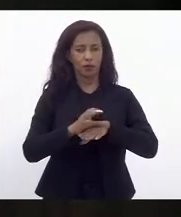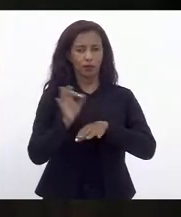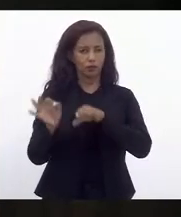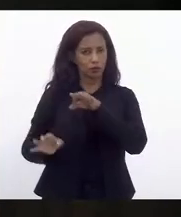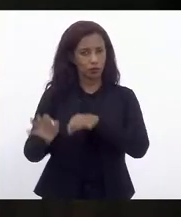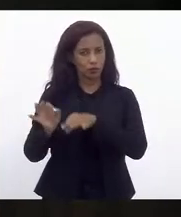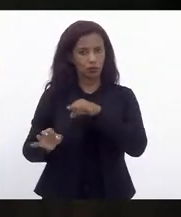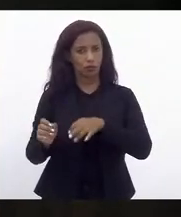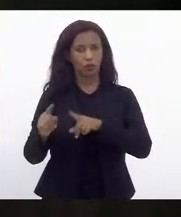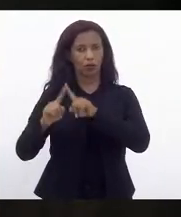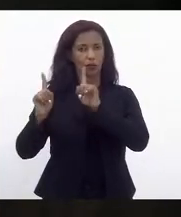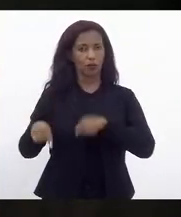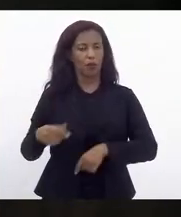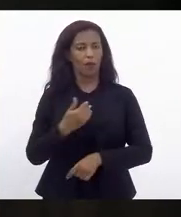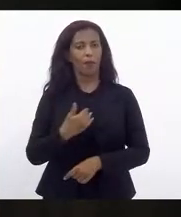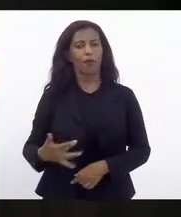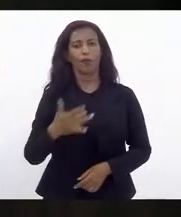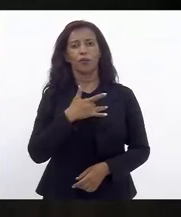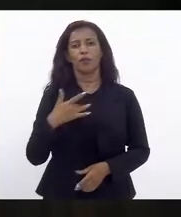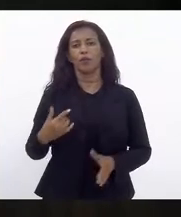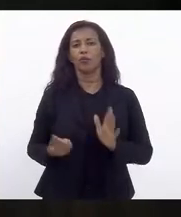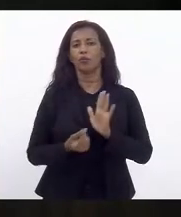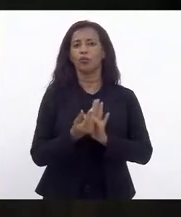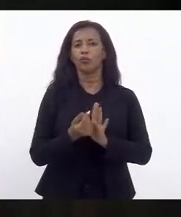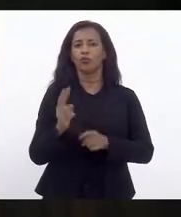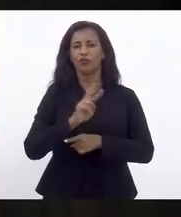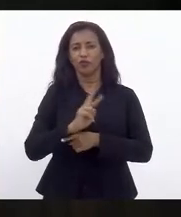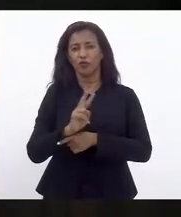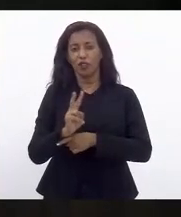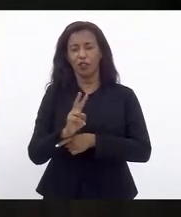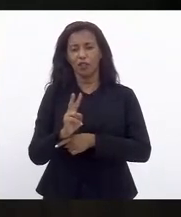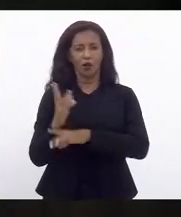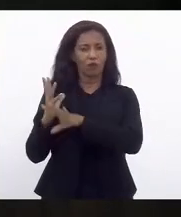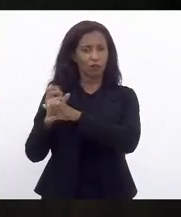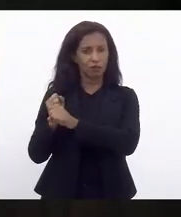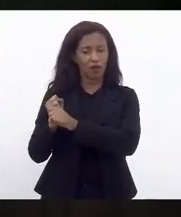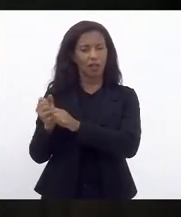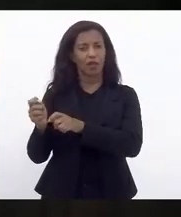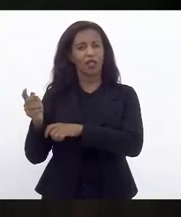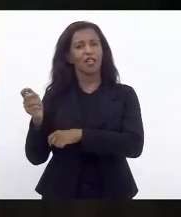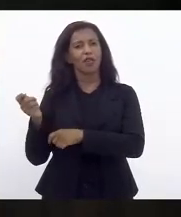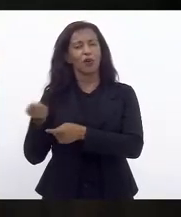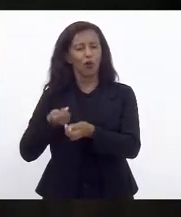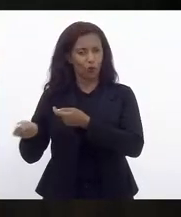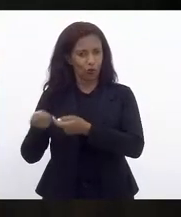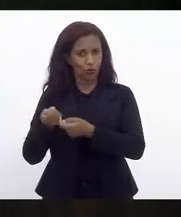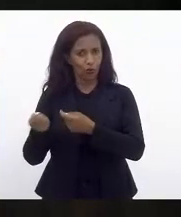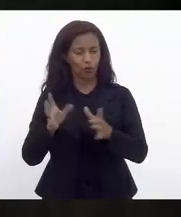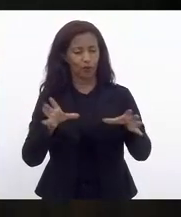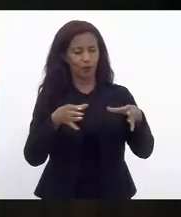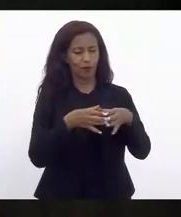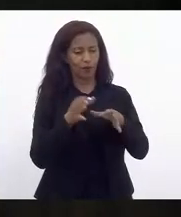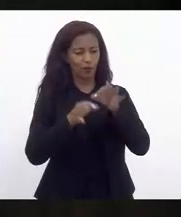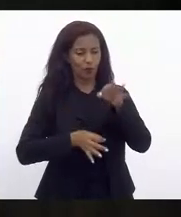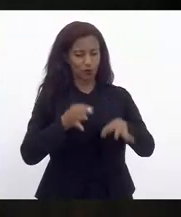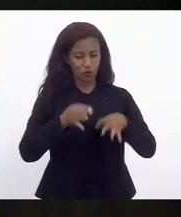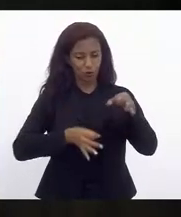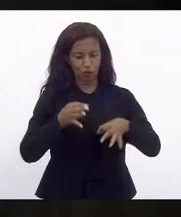Justiça, servidores públicos, de saúde, de orçamento, fiscalização financeira e controle. Para emitir parecer pela Comissão de Constituição e